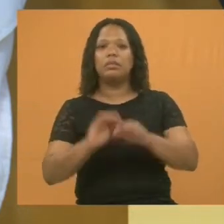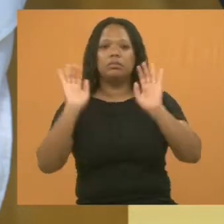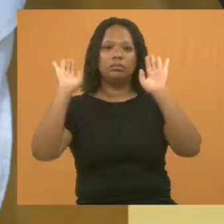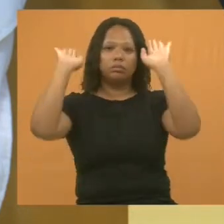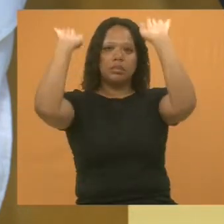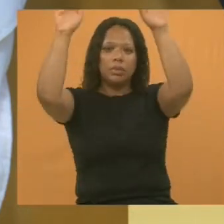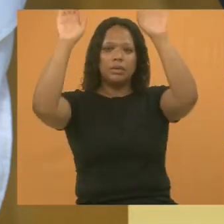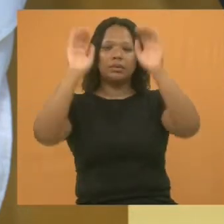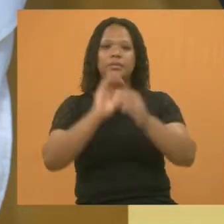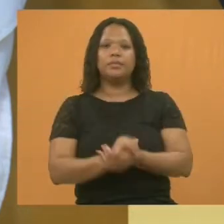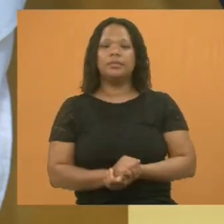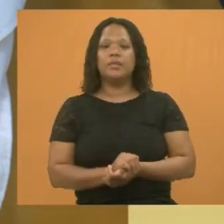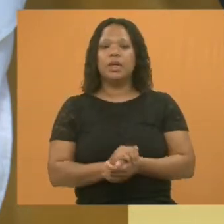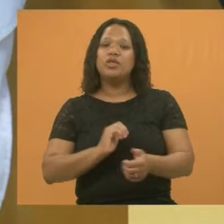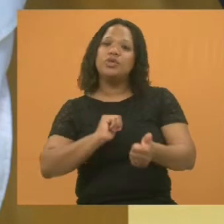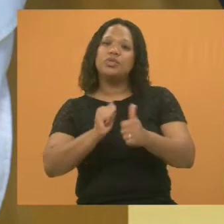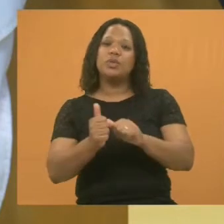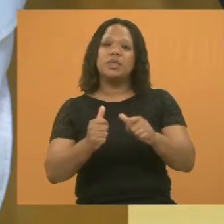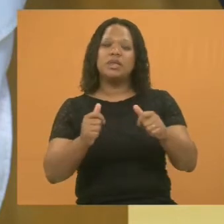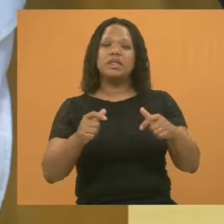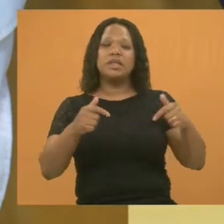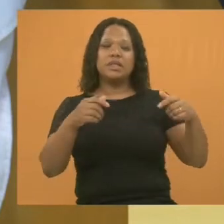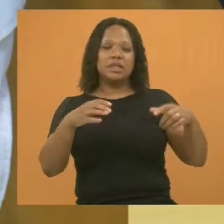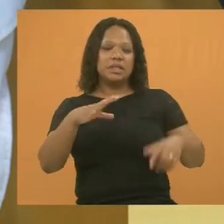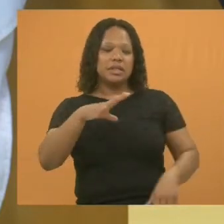competições municipais.